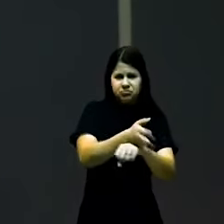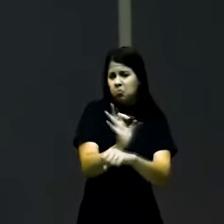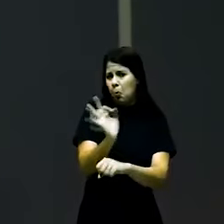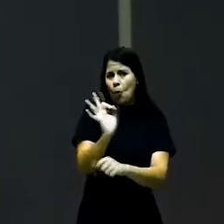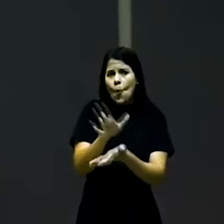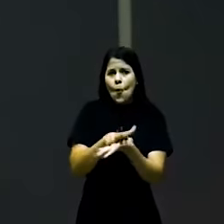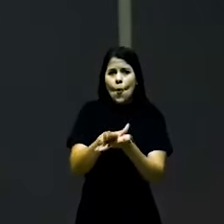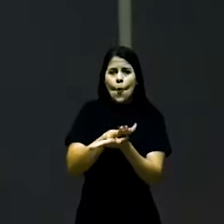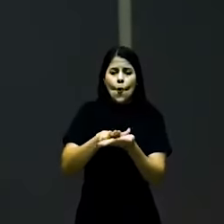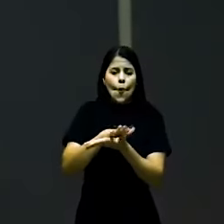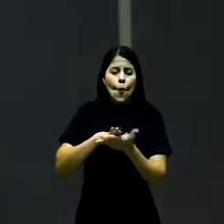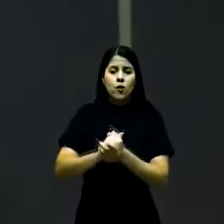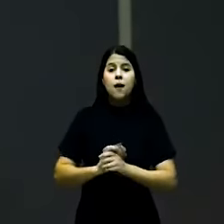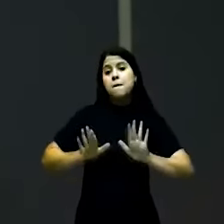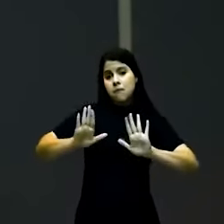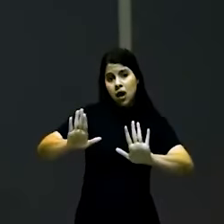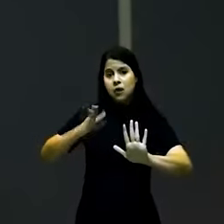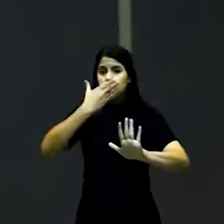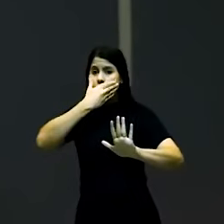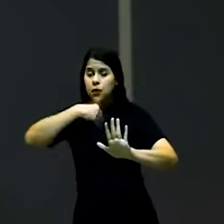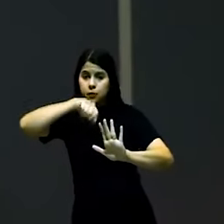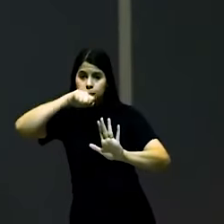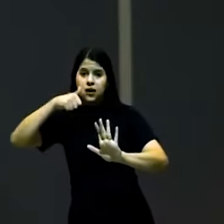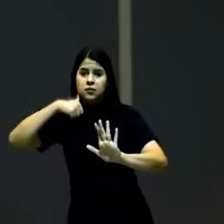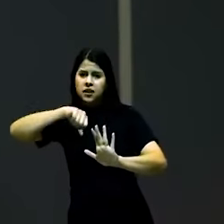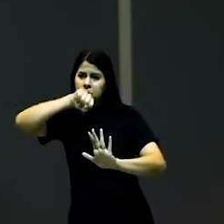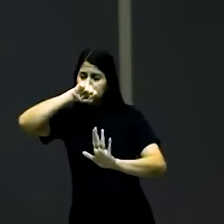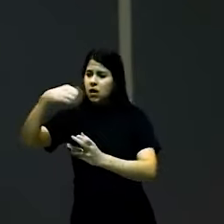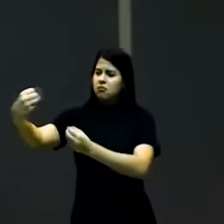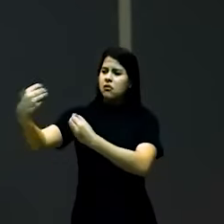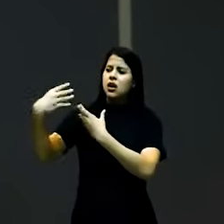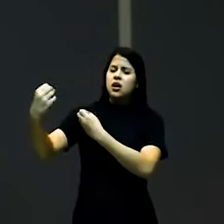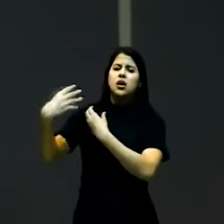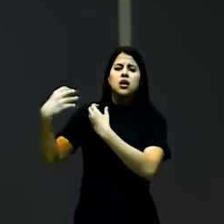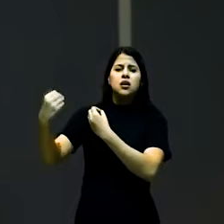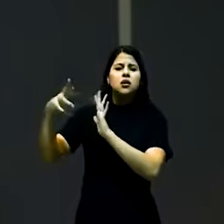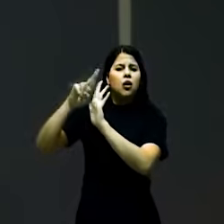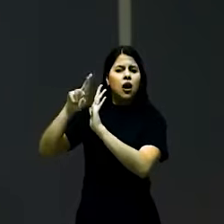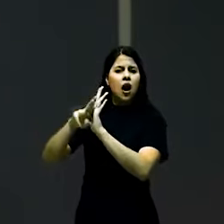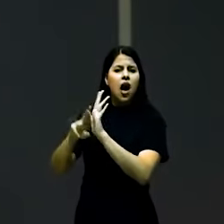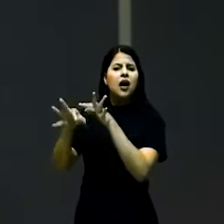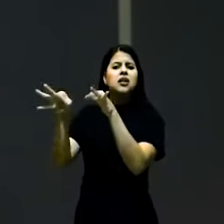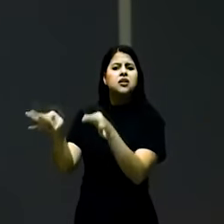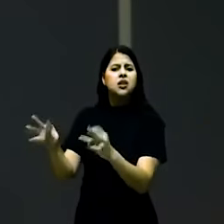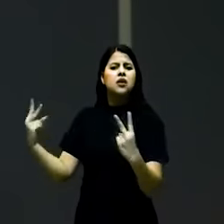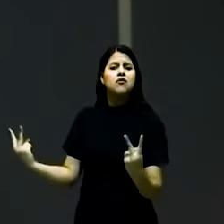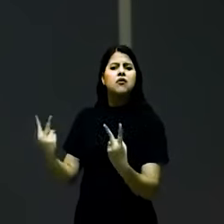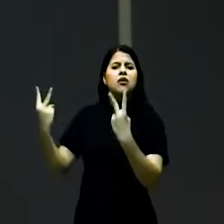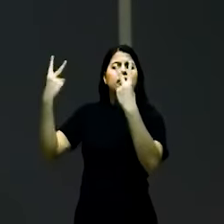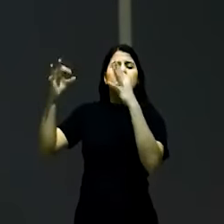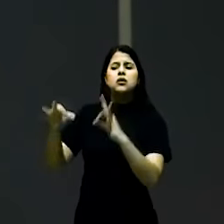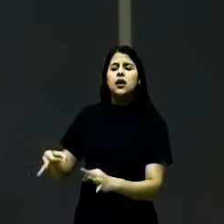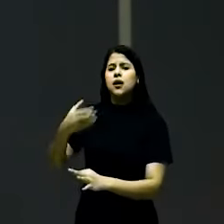Mas eu tive pais que me ensinaram valores, e um dos valores que o meu pai me ensinou,